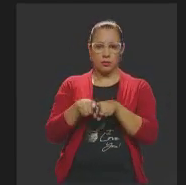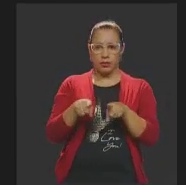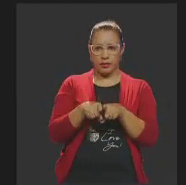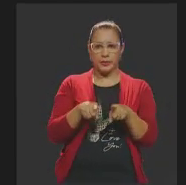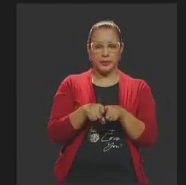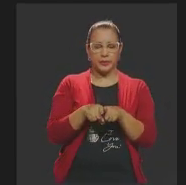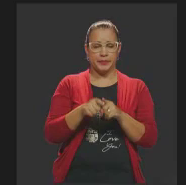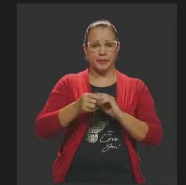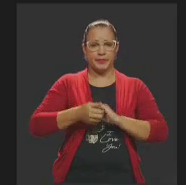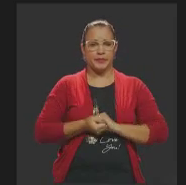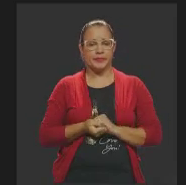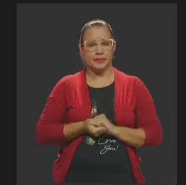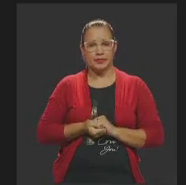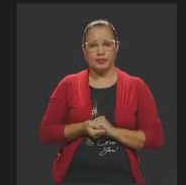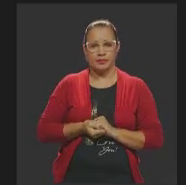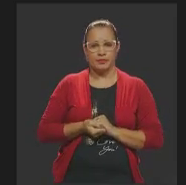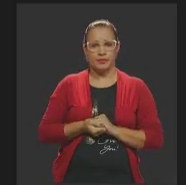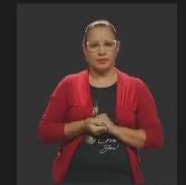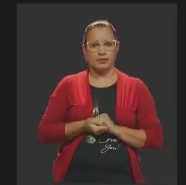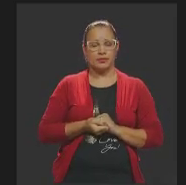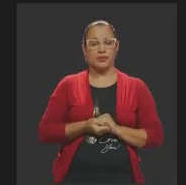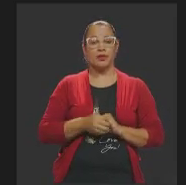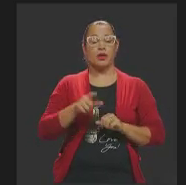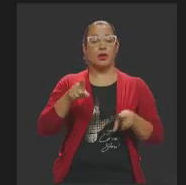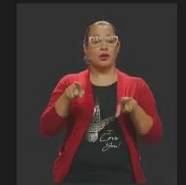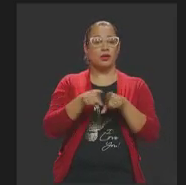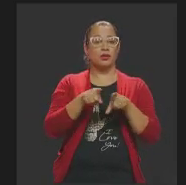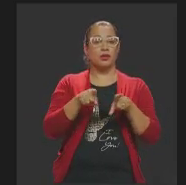nasais e ela vai